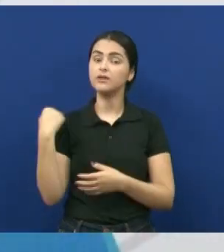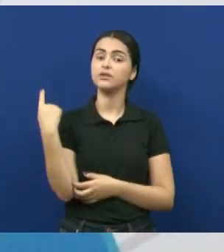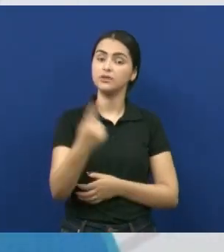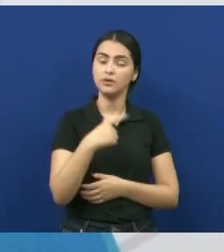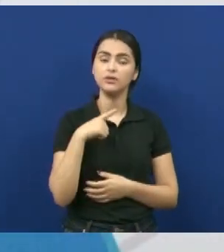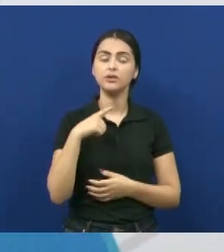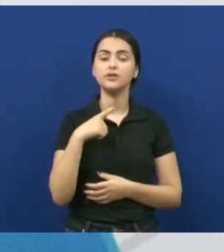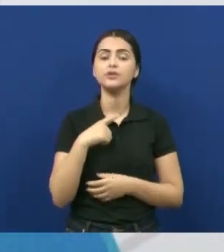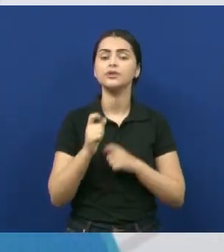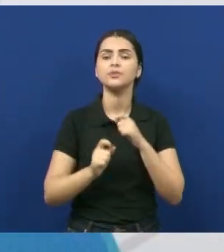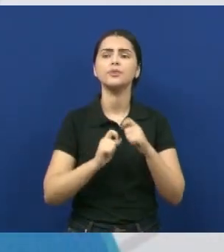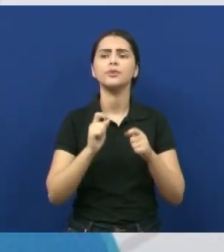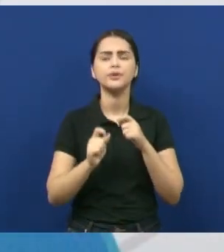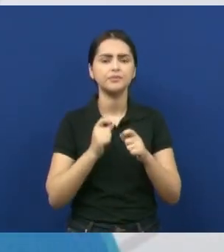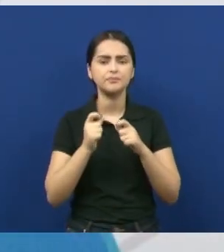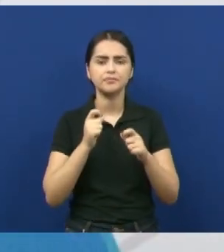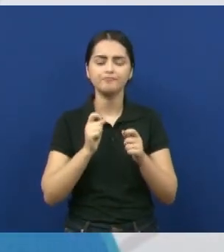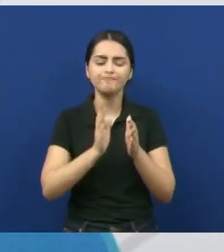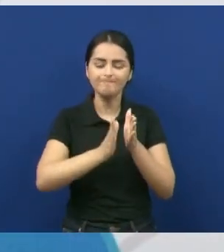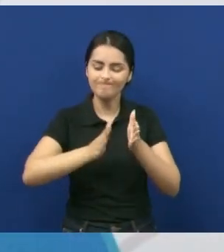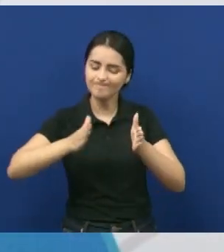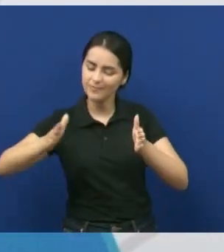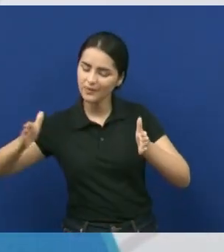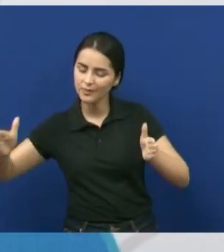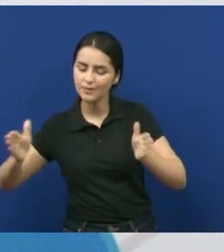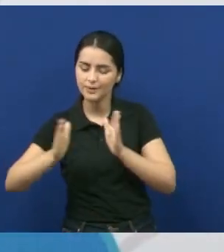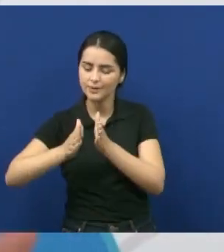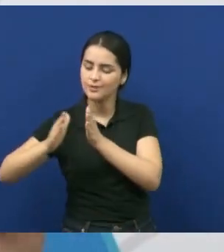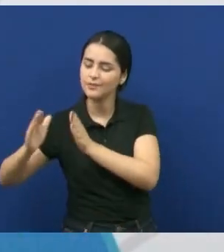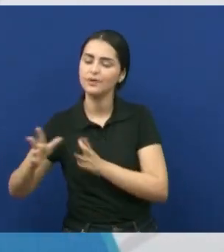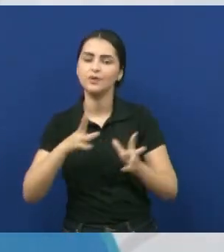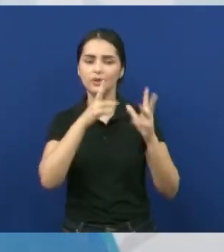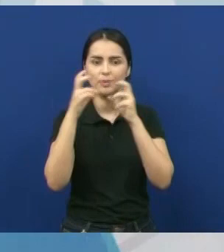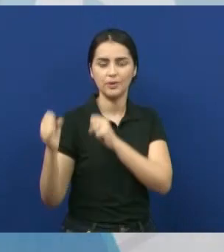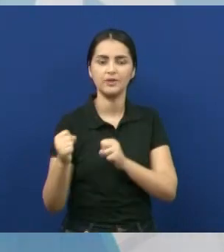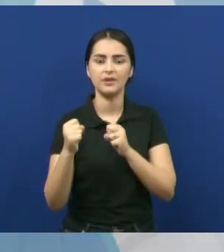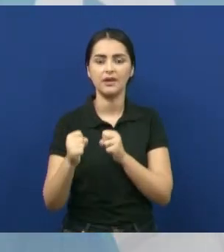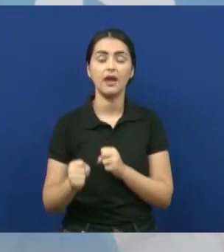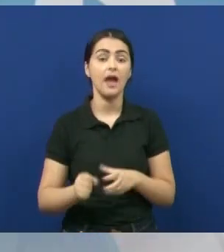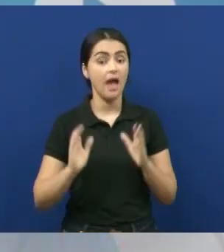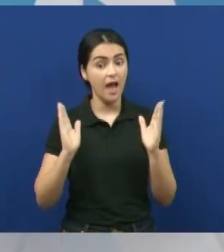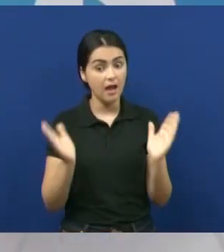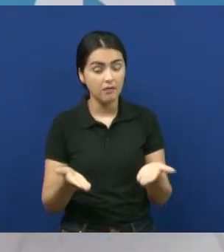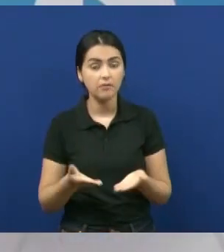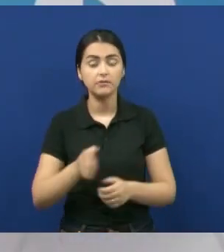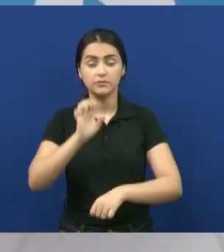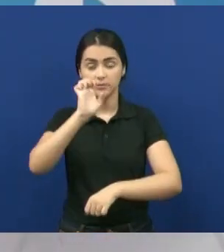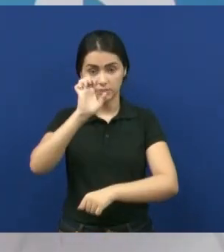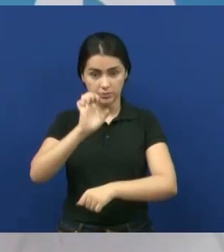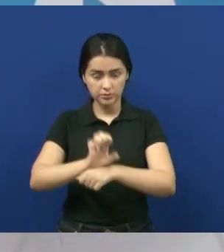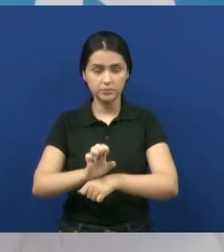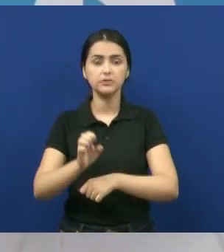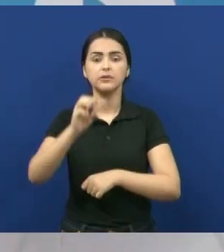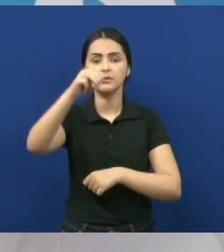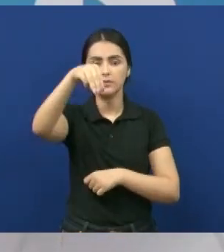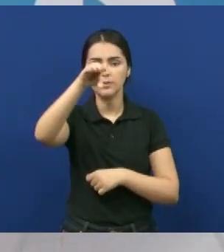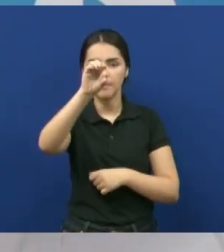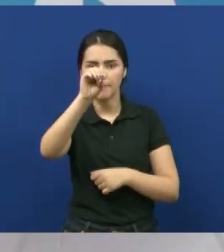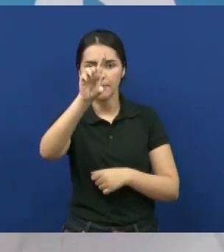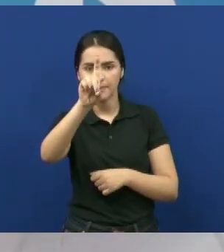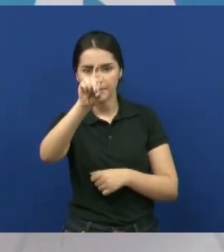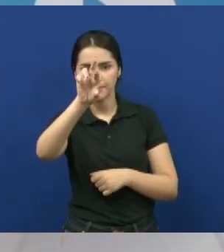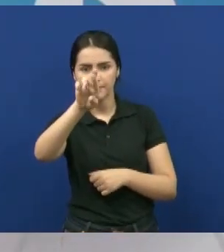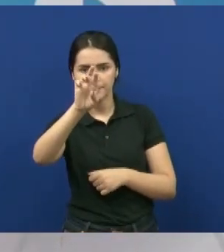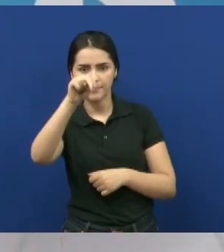tínhamos uma fragmentação do poder? Agora não temos mais. Lá no Estado moderno, nós temos o quê? Uma política que